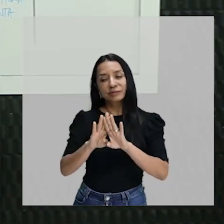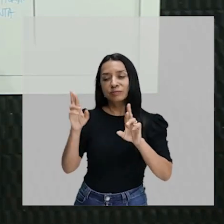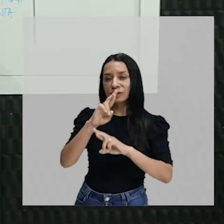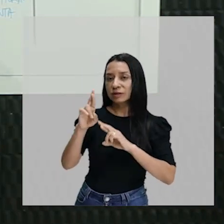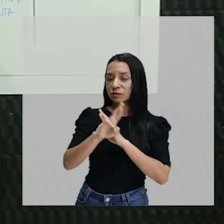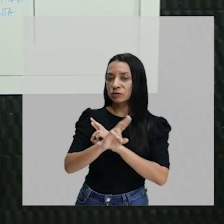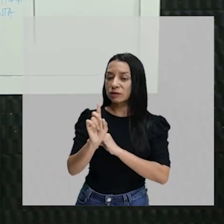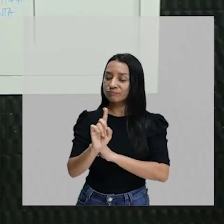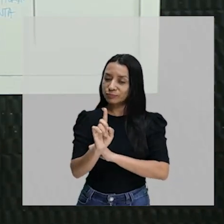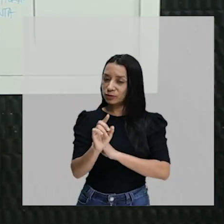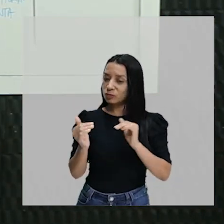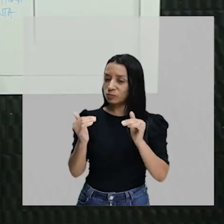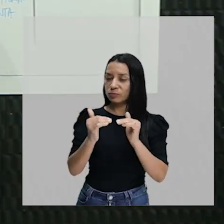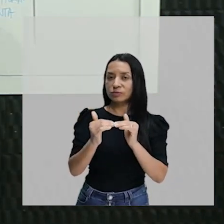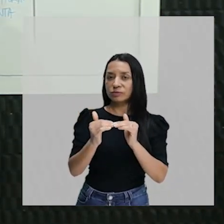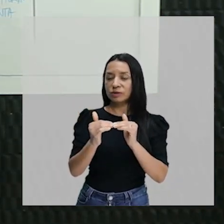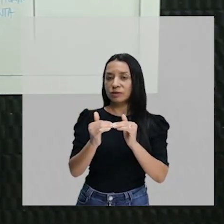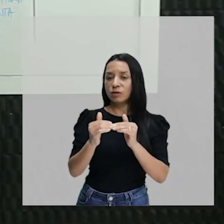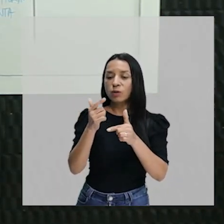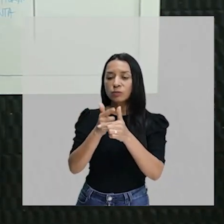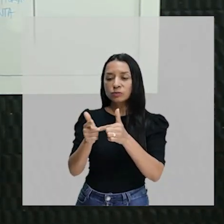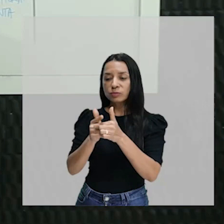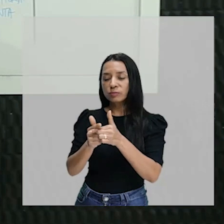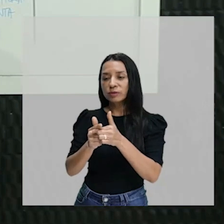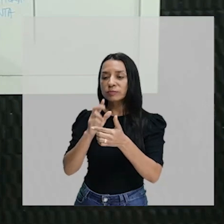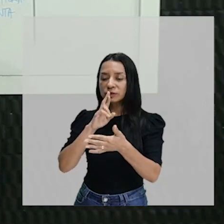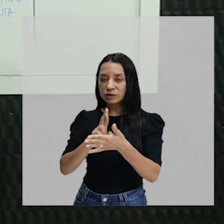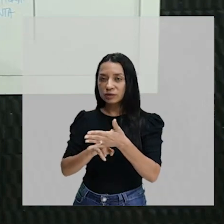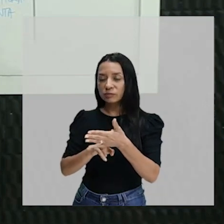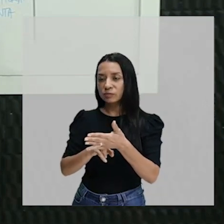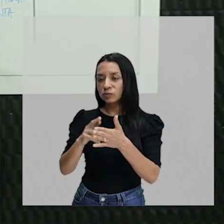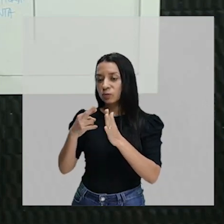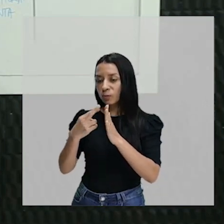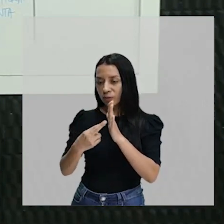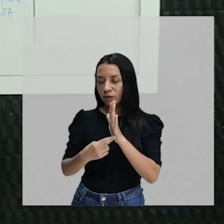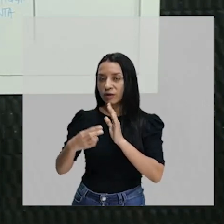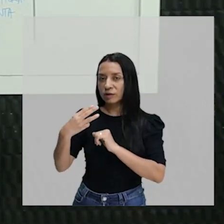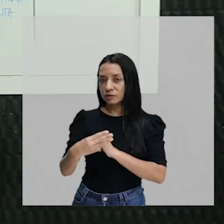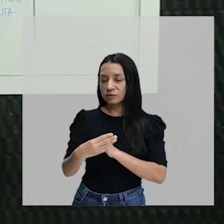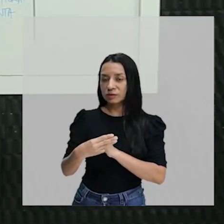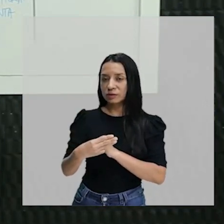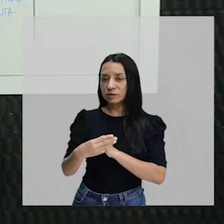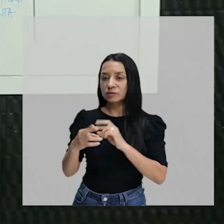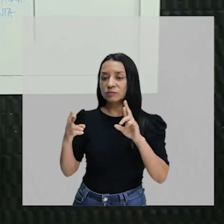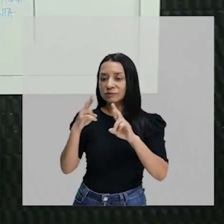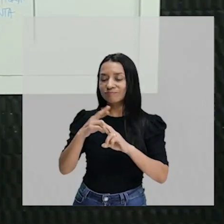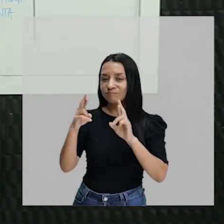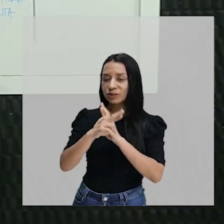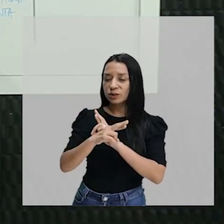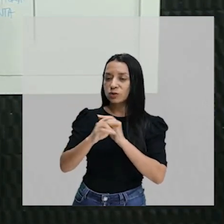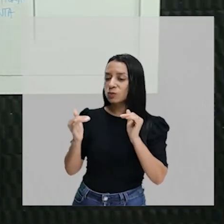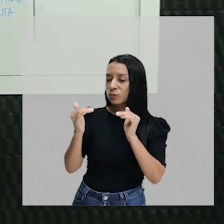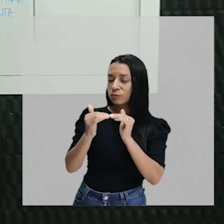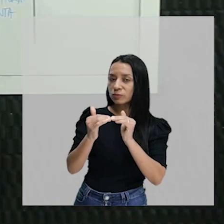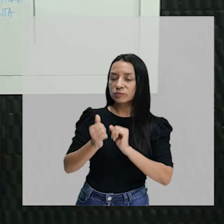aos problemas que a gente resolve com regra de três são aquelas que as grandezas se relacionam de maneira proporcional você vai entender